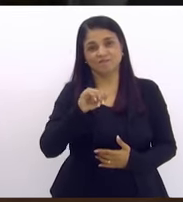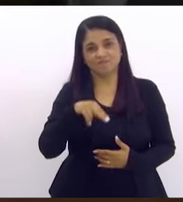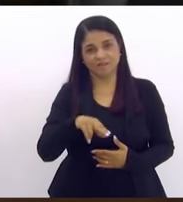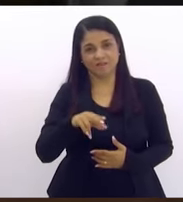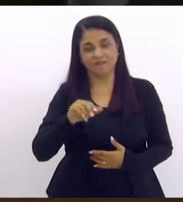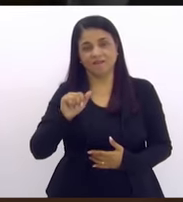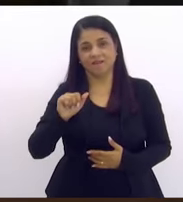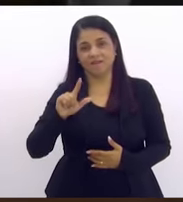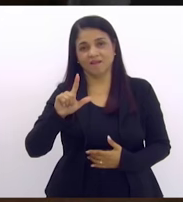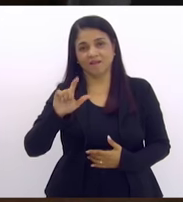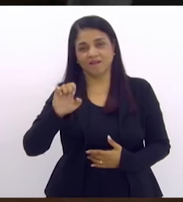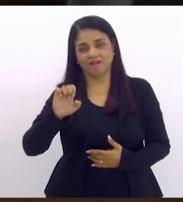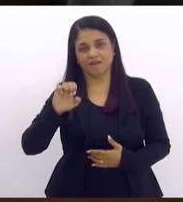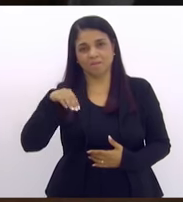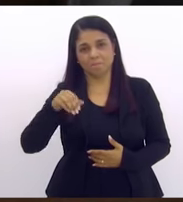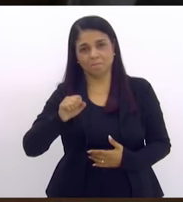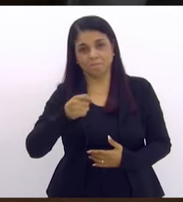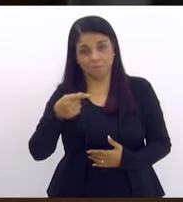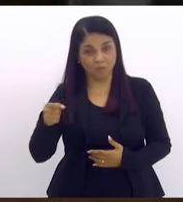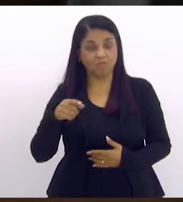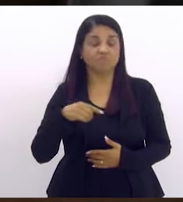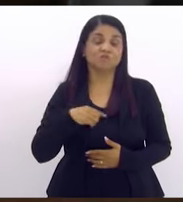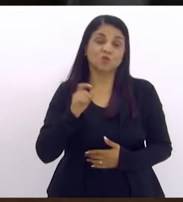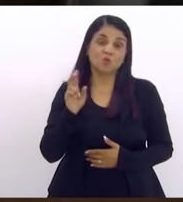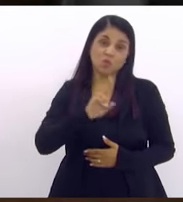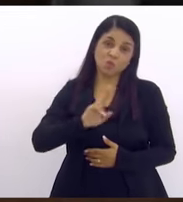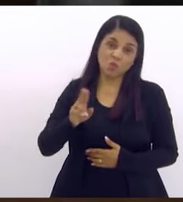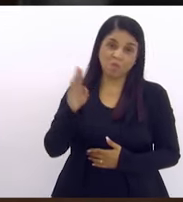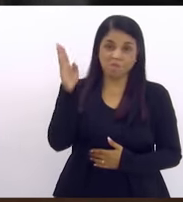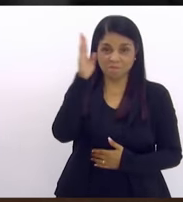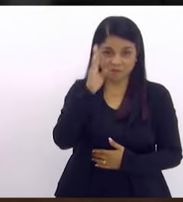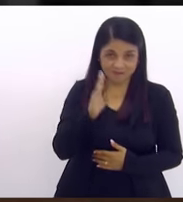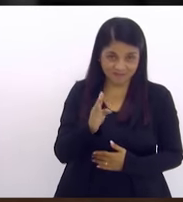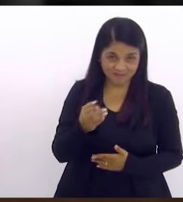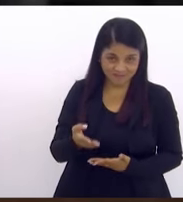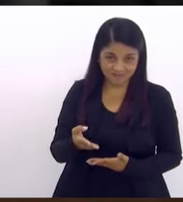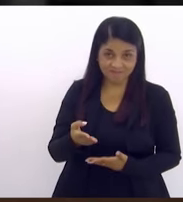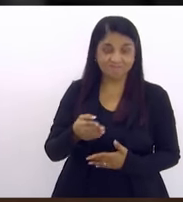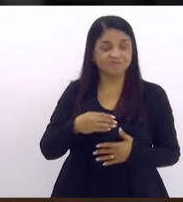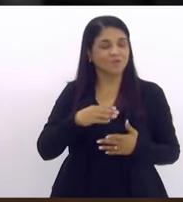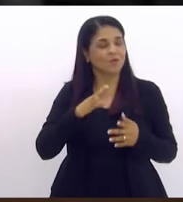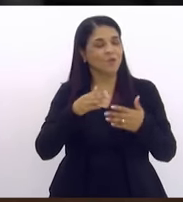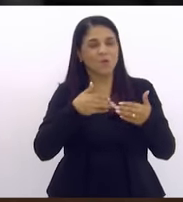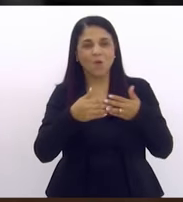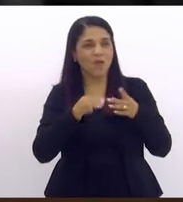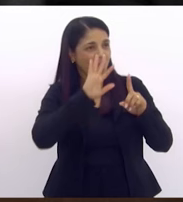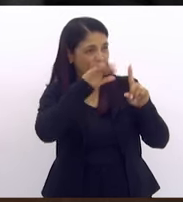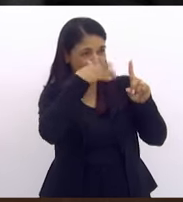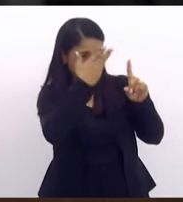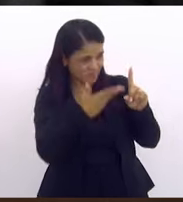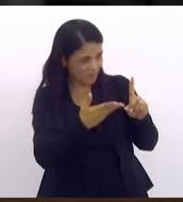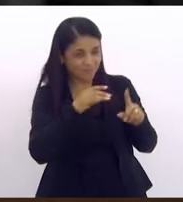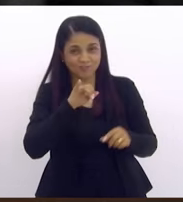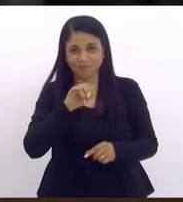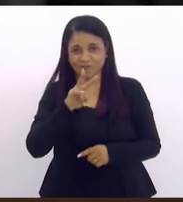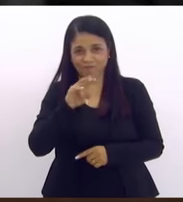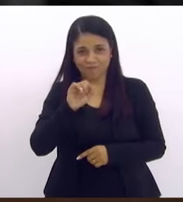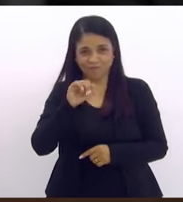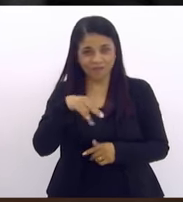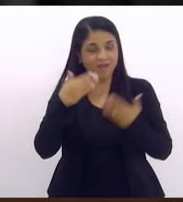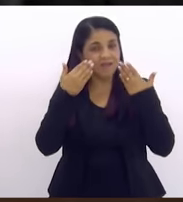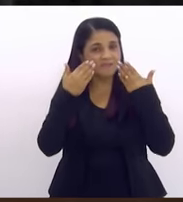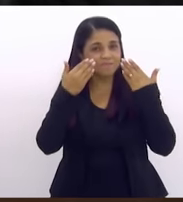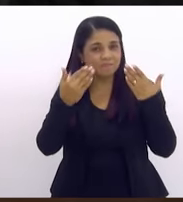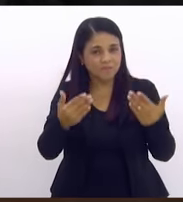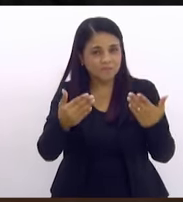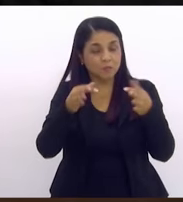genuinamente brasileiro enfim qualquer homenagem a você Ivan é nada mais nada menos do que expressão